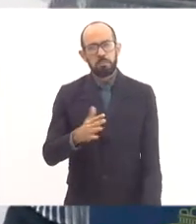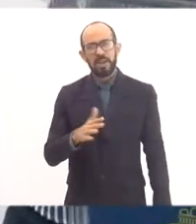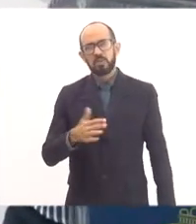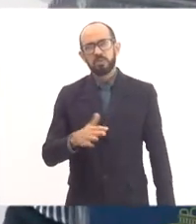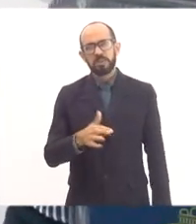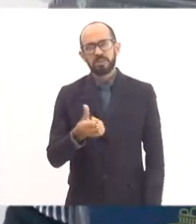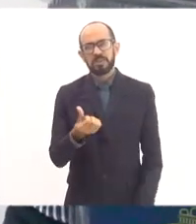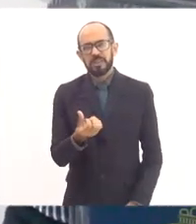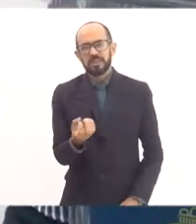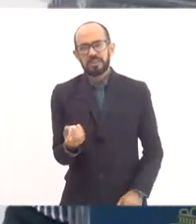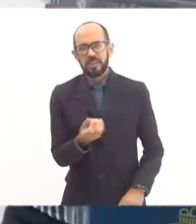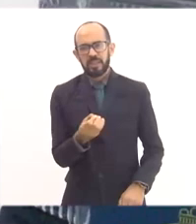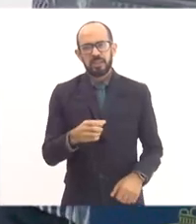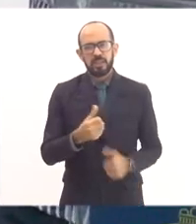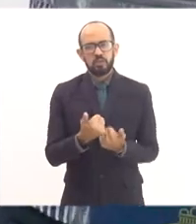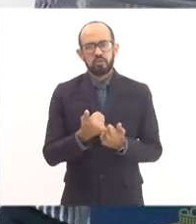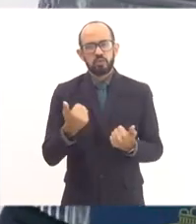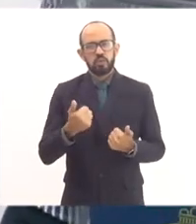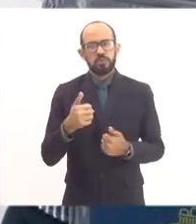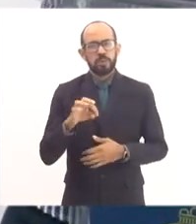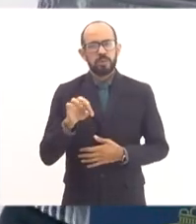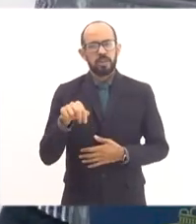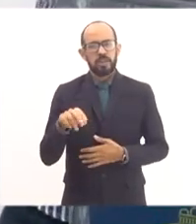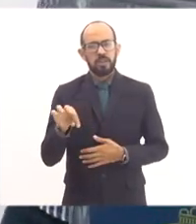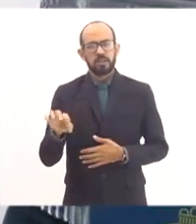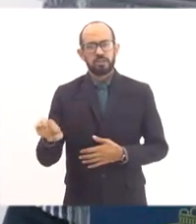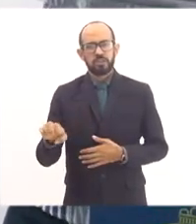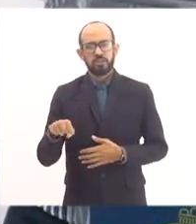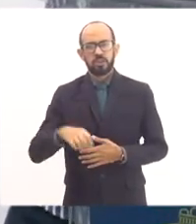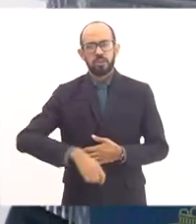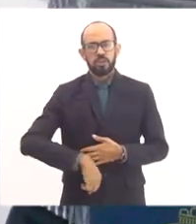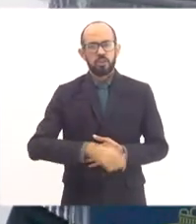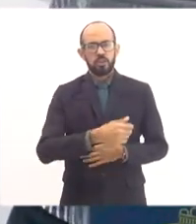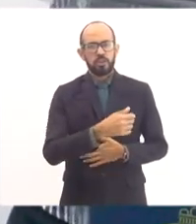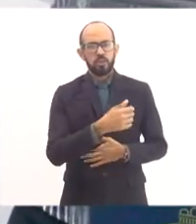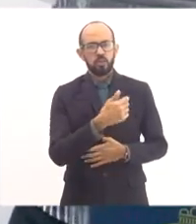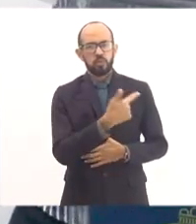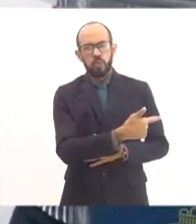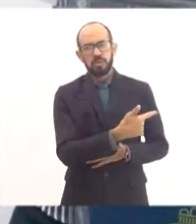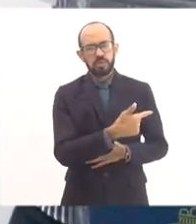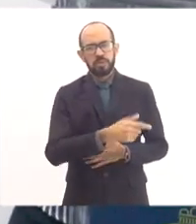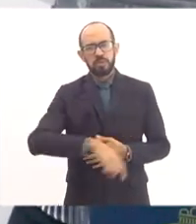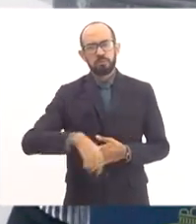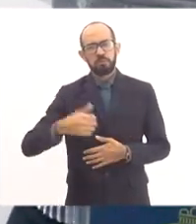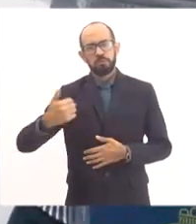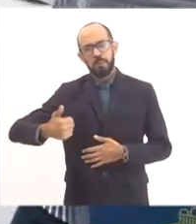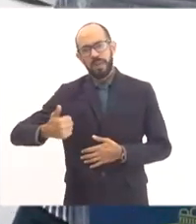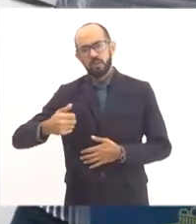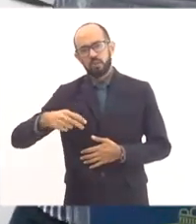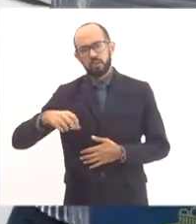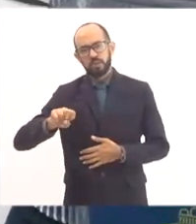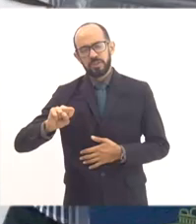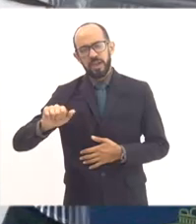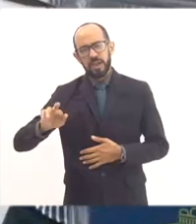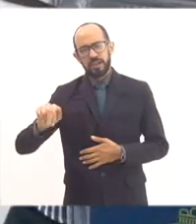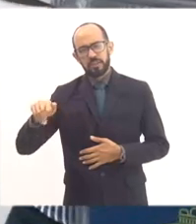60 subtenentes e dois primeiros sargentos que passaram também no concurso, para poder... Eu, por exemplo,